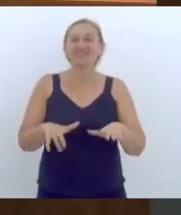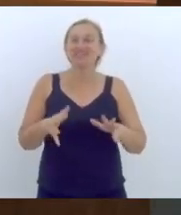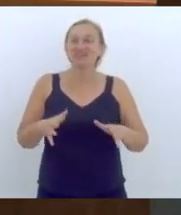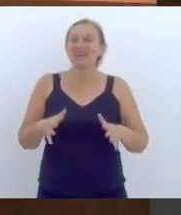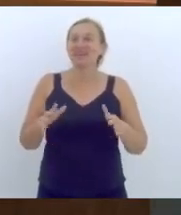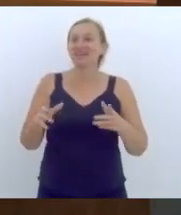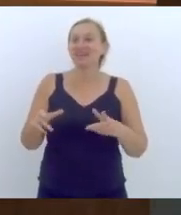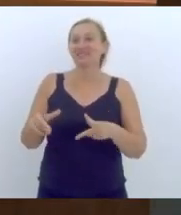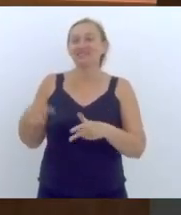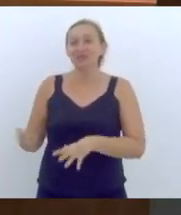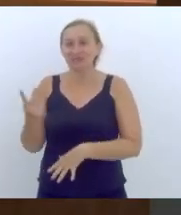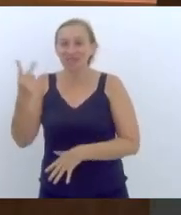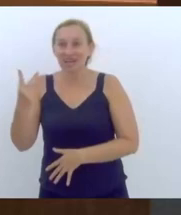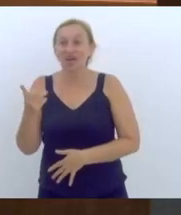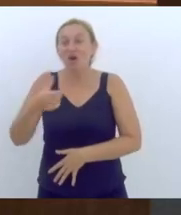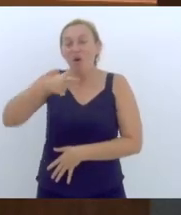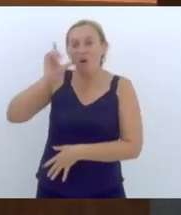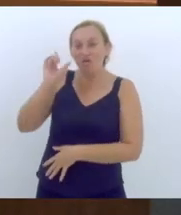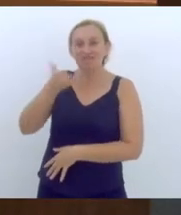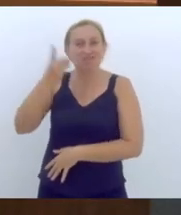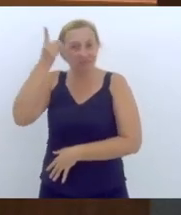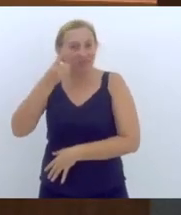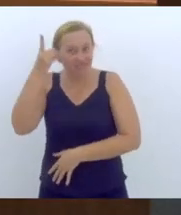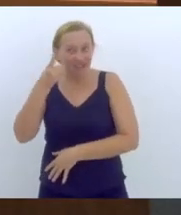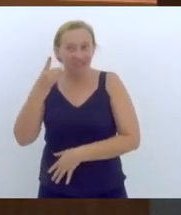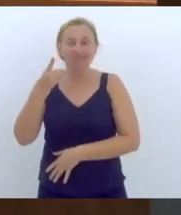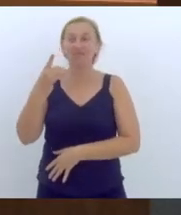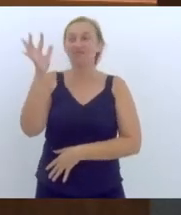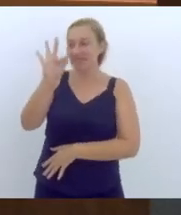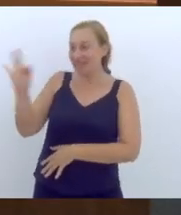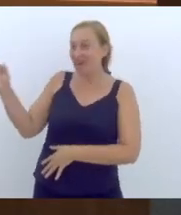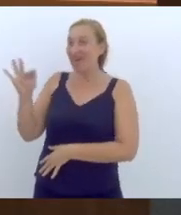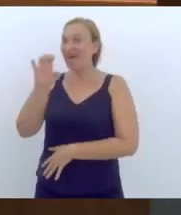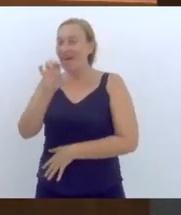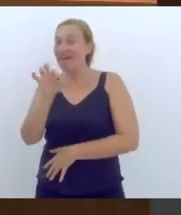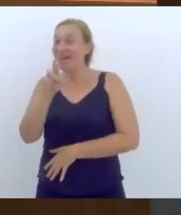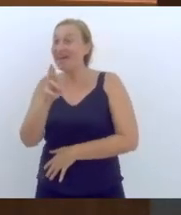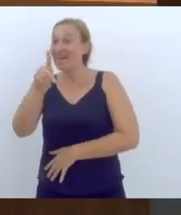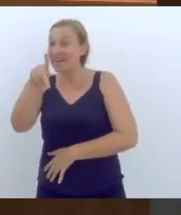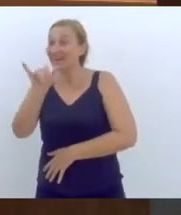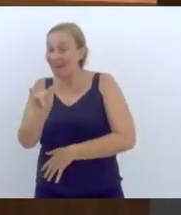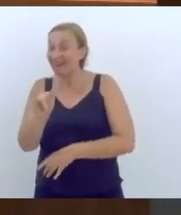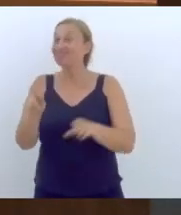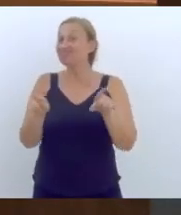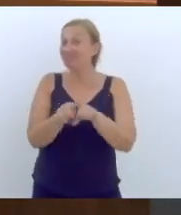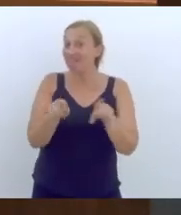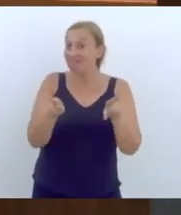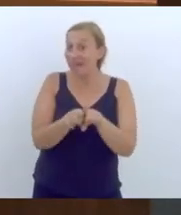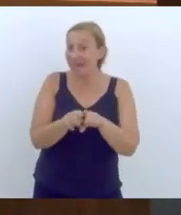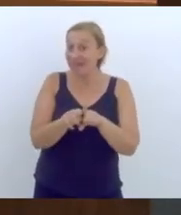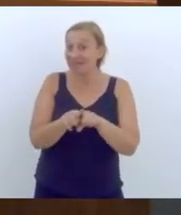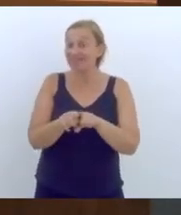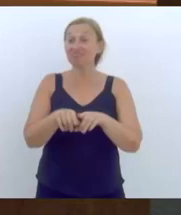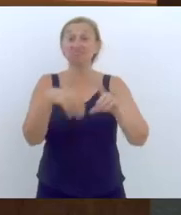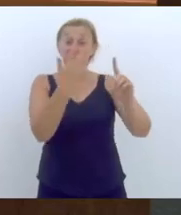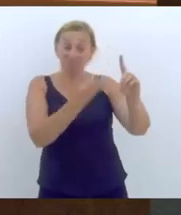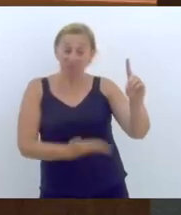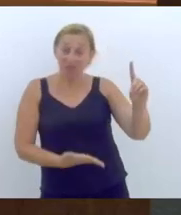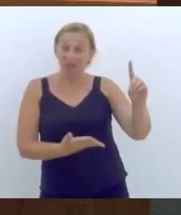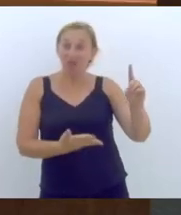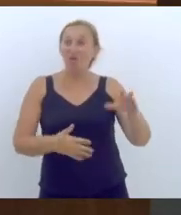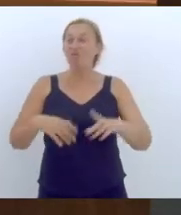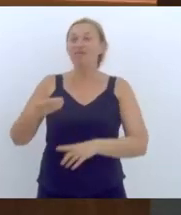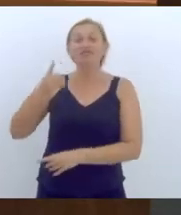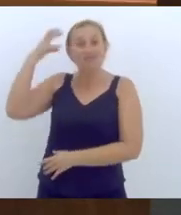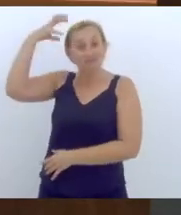ontem, a gente viu a deputada federal Érica Hilton também presidindo uma sessão solene em homenagem à Marielle